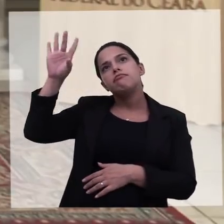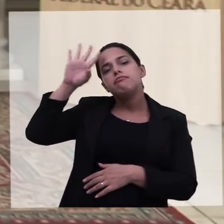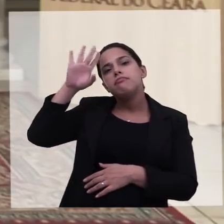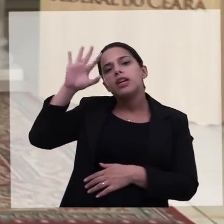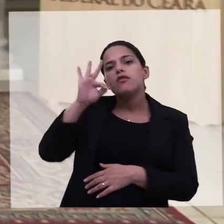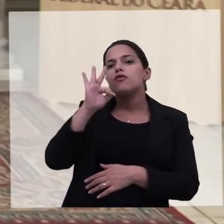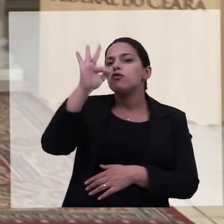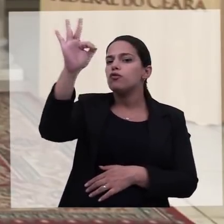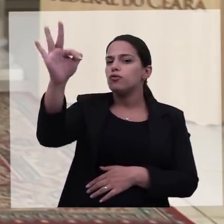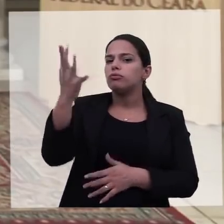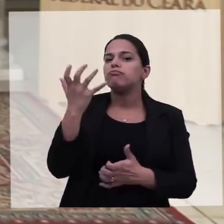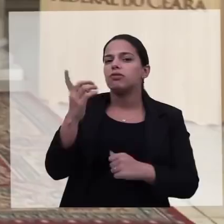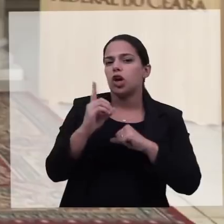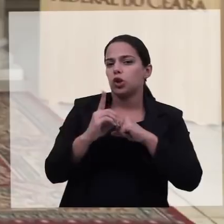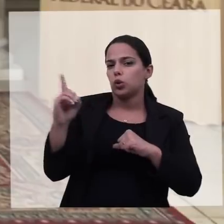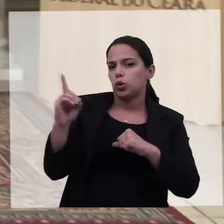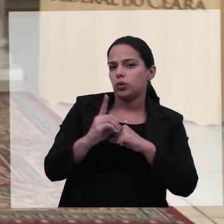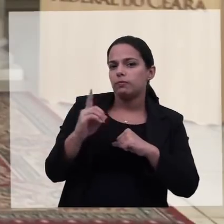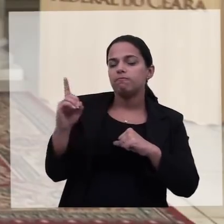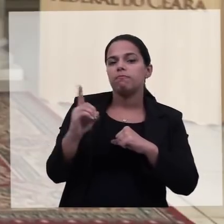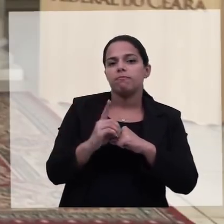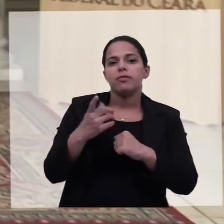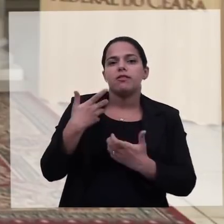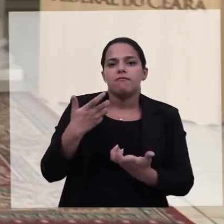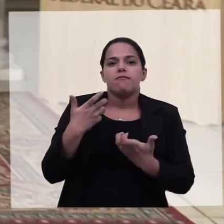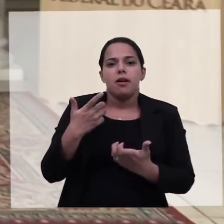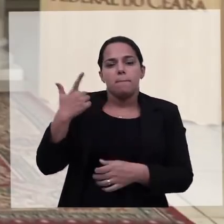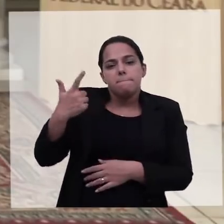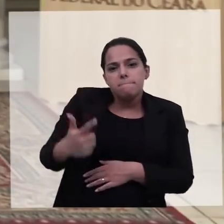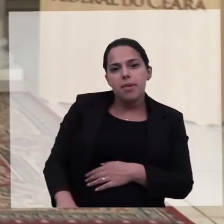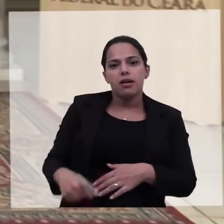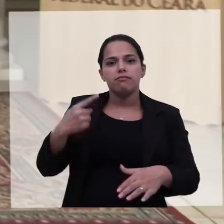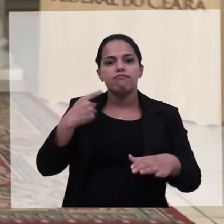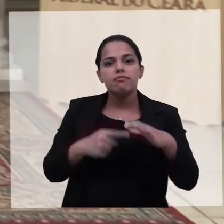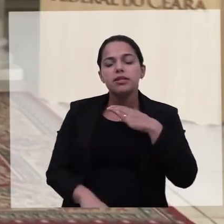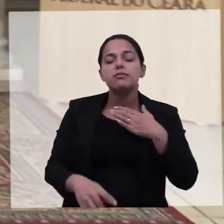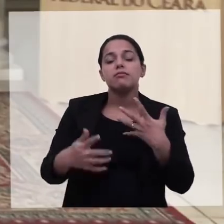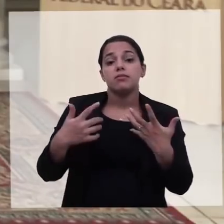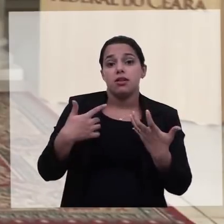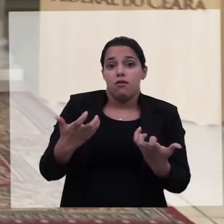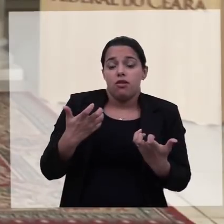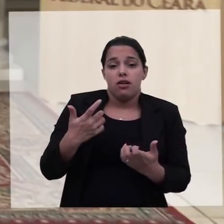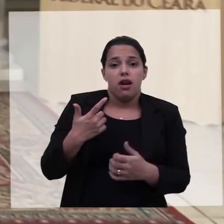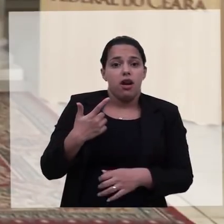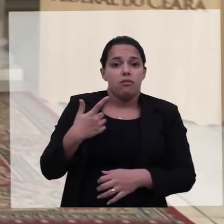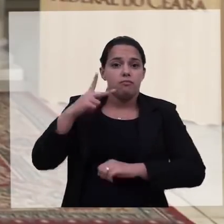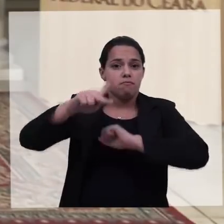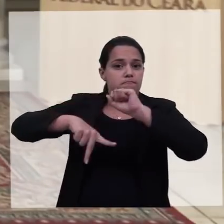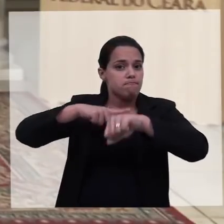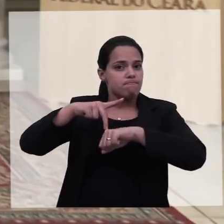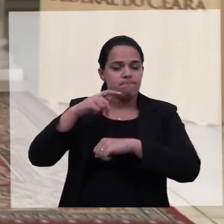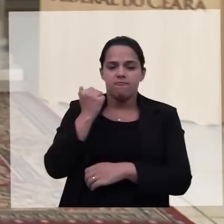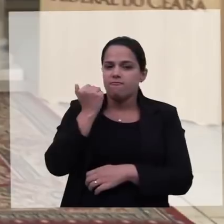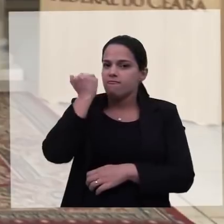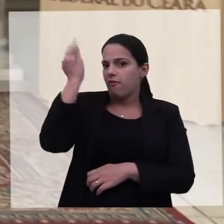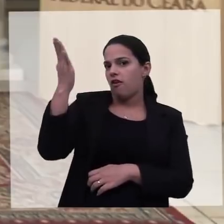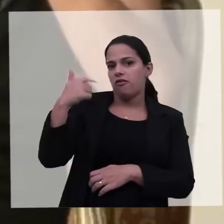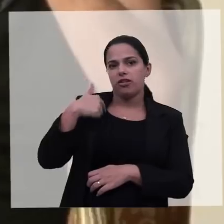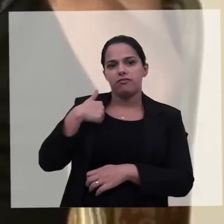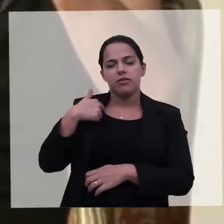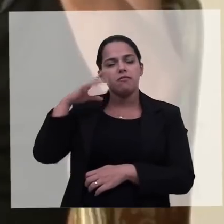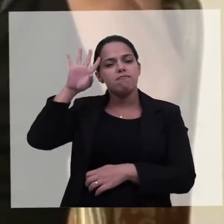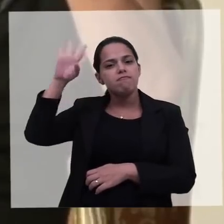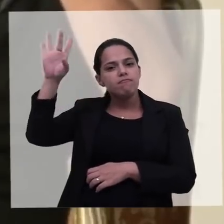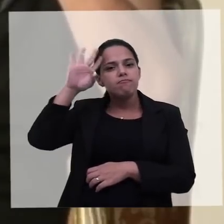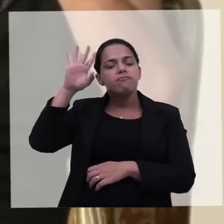vislumbrando o doutorado e já imaginava que queria um voo maior, já queria fora do país,